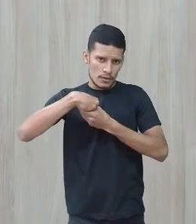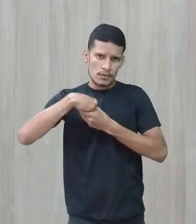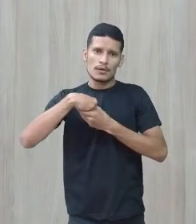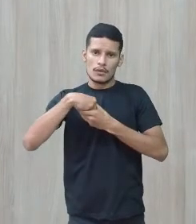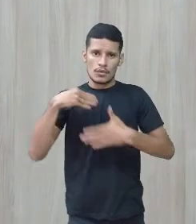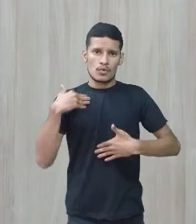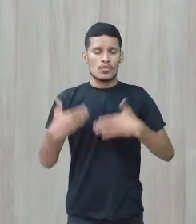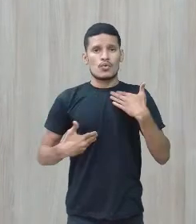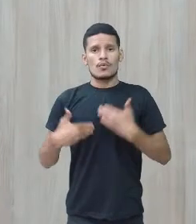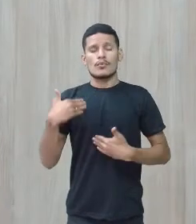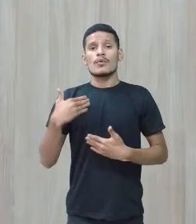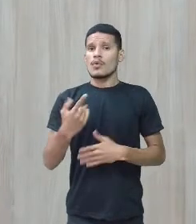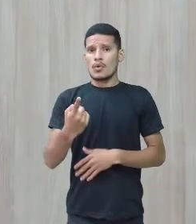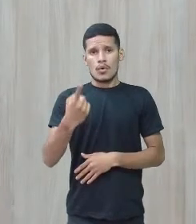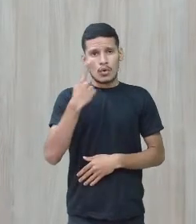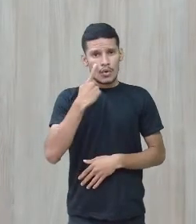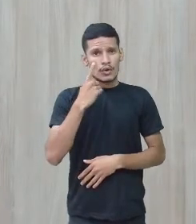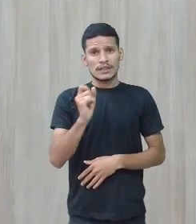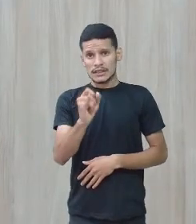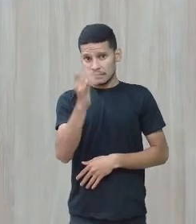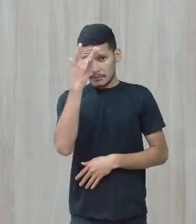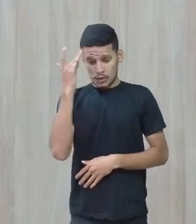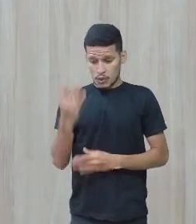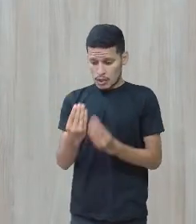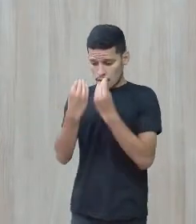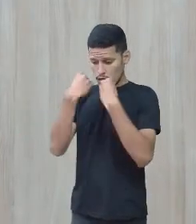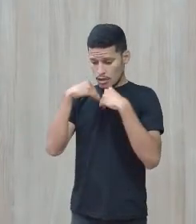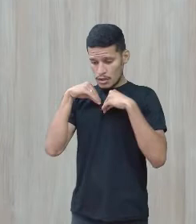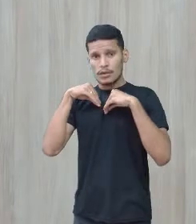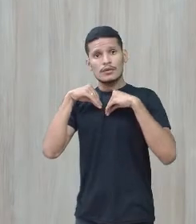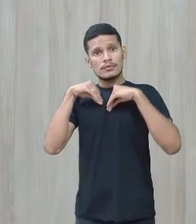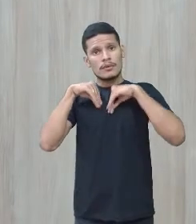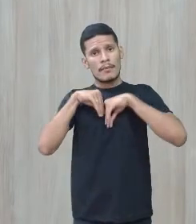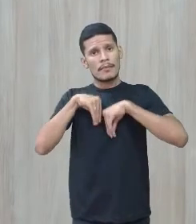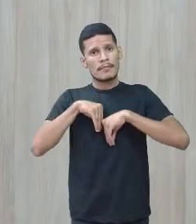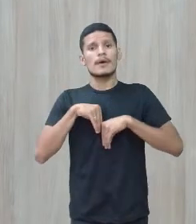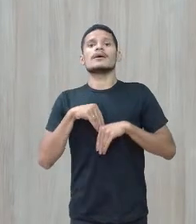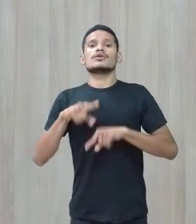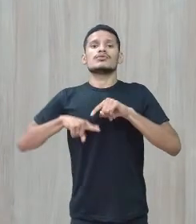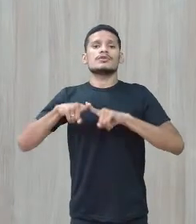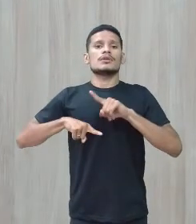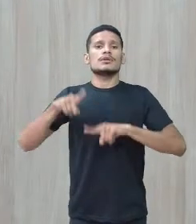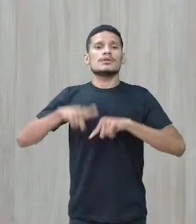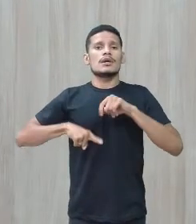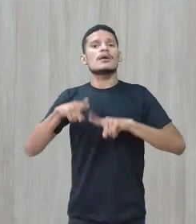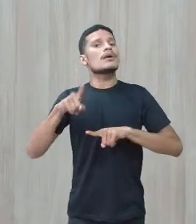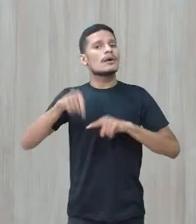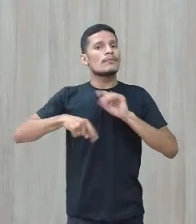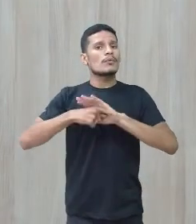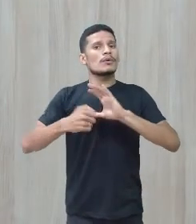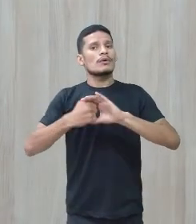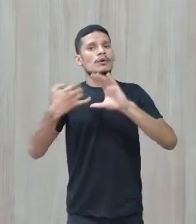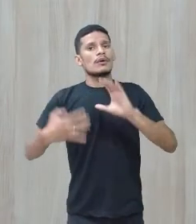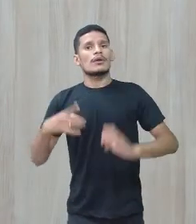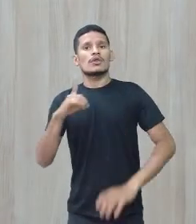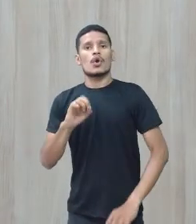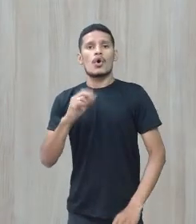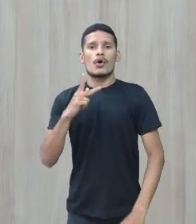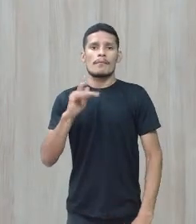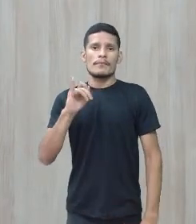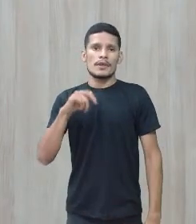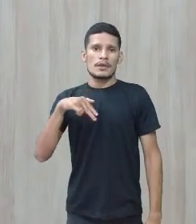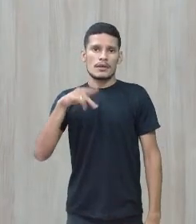Então, quando alguém faz a ingestão dessa substância, ela é caracterizada um doping porque